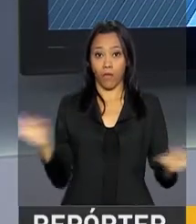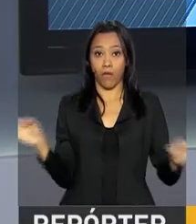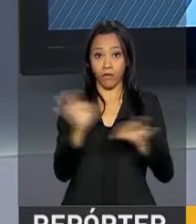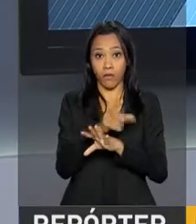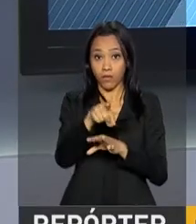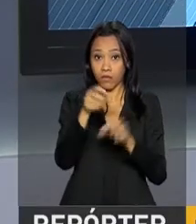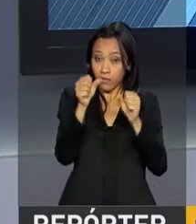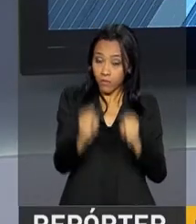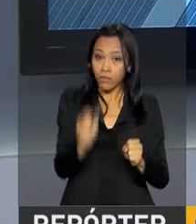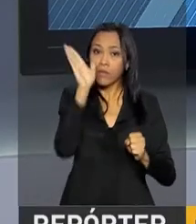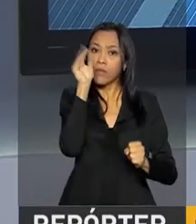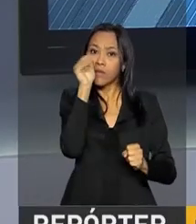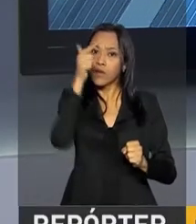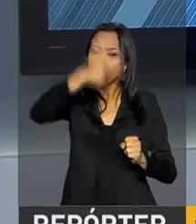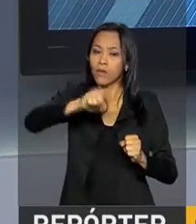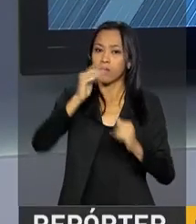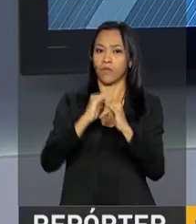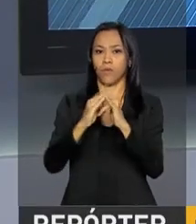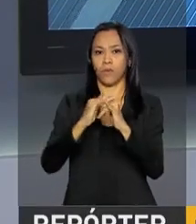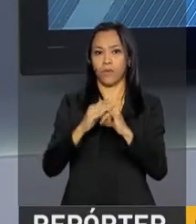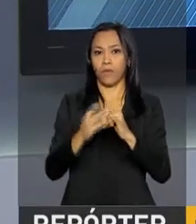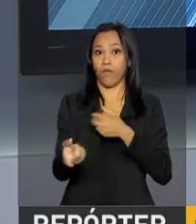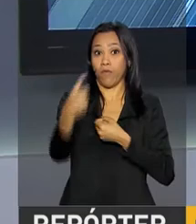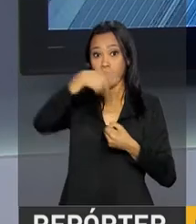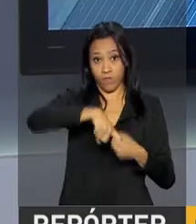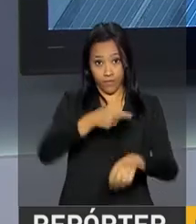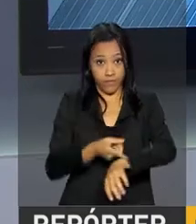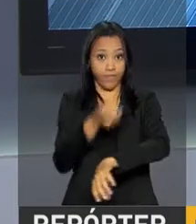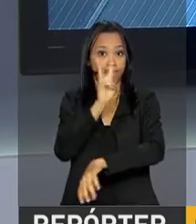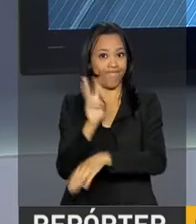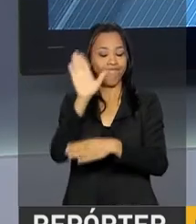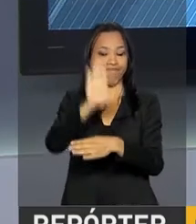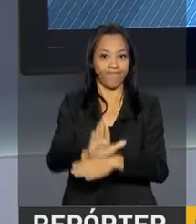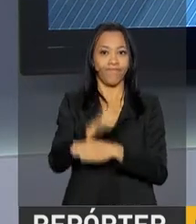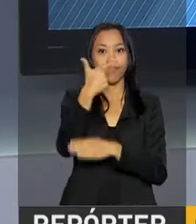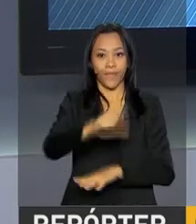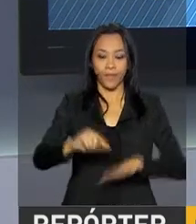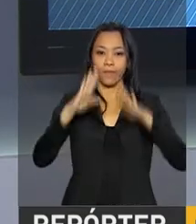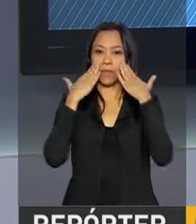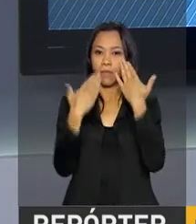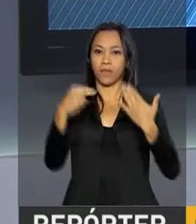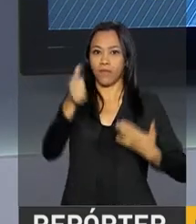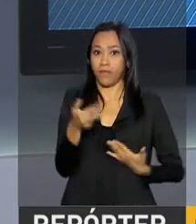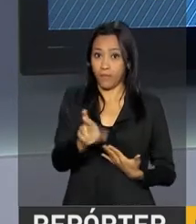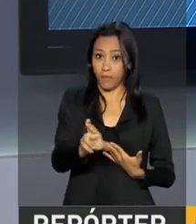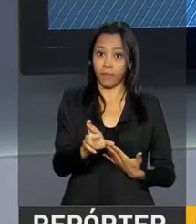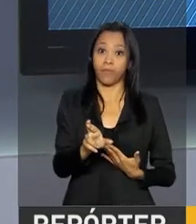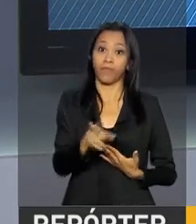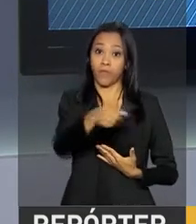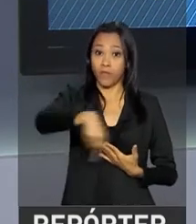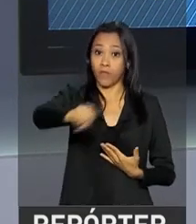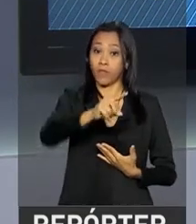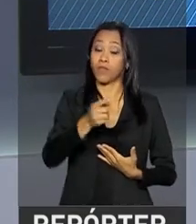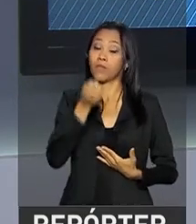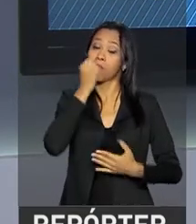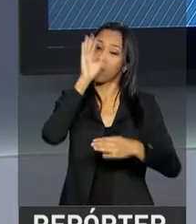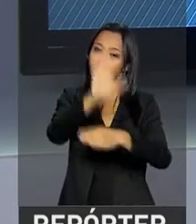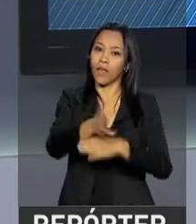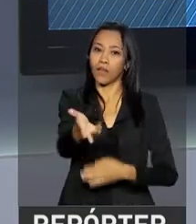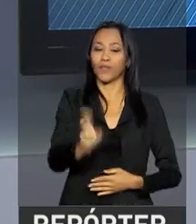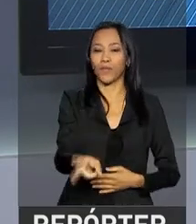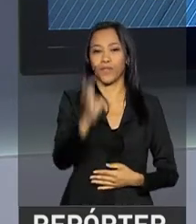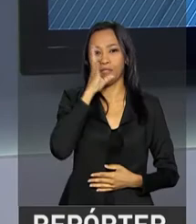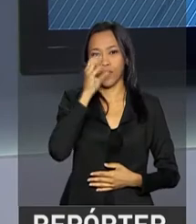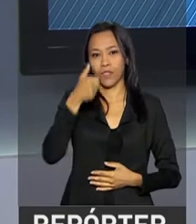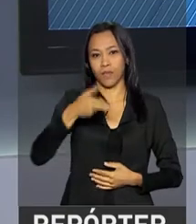você pode ver as reportagens no youtube voltamos às três da tarde na próxima edição do repórter nbr uma boa tarde pra você